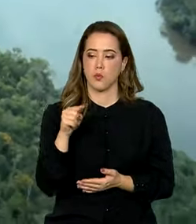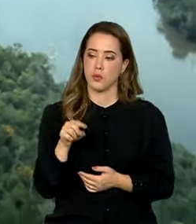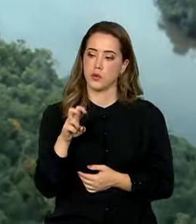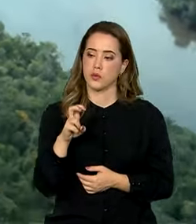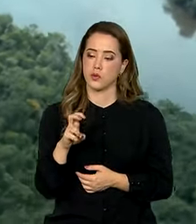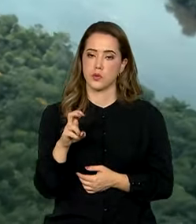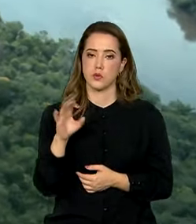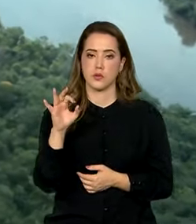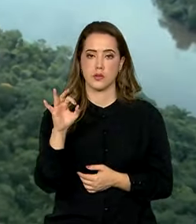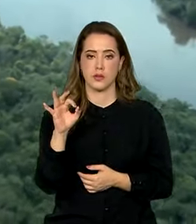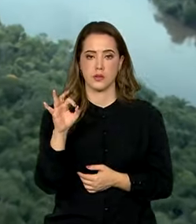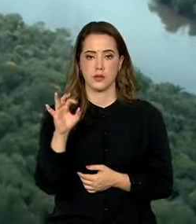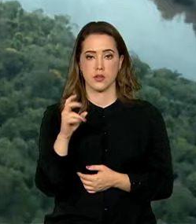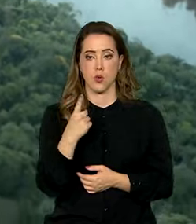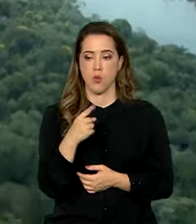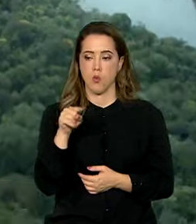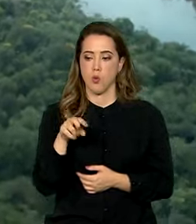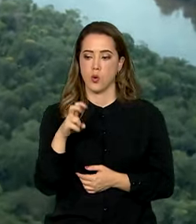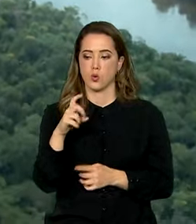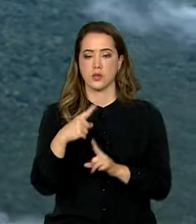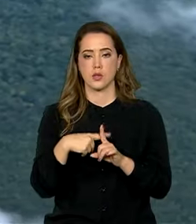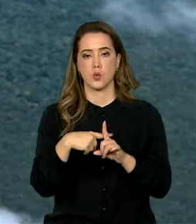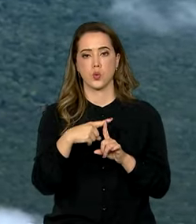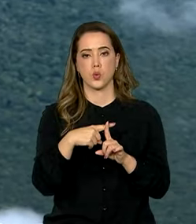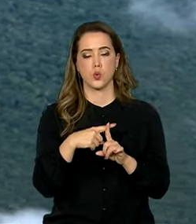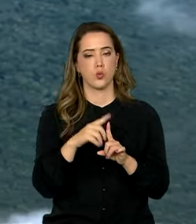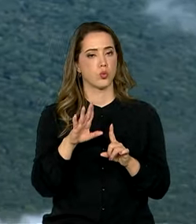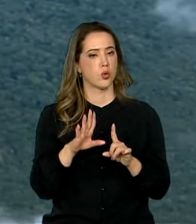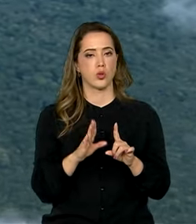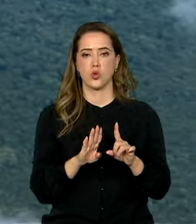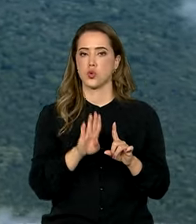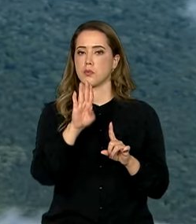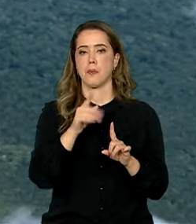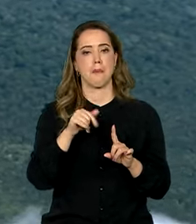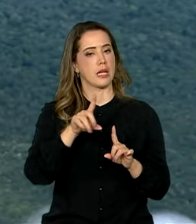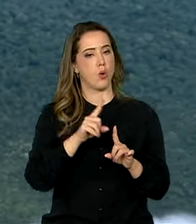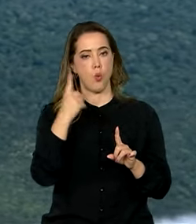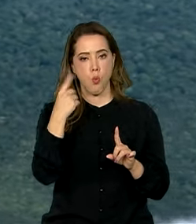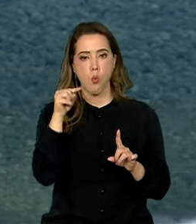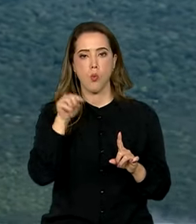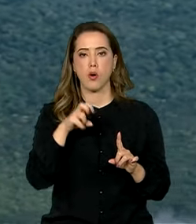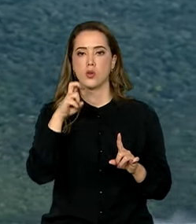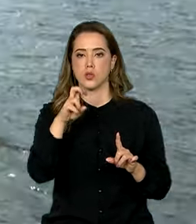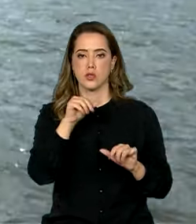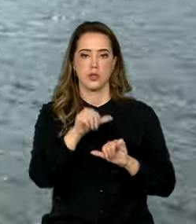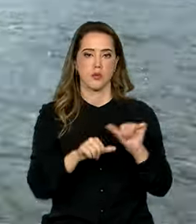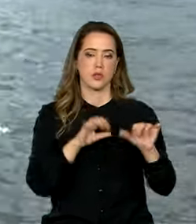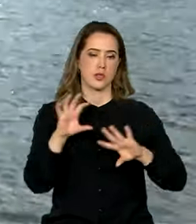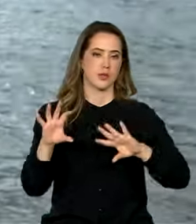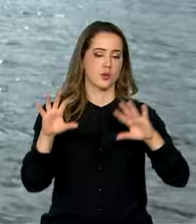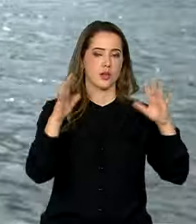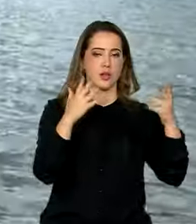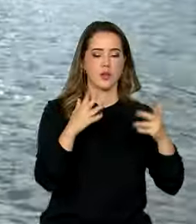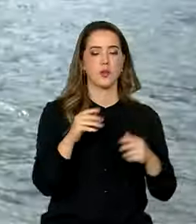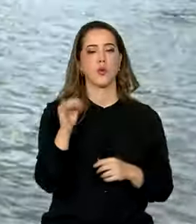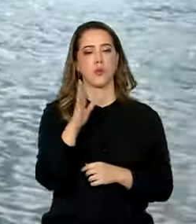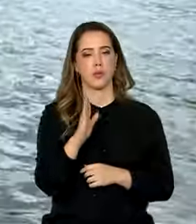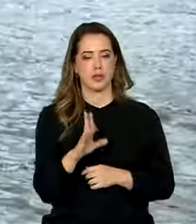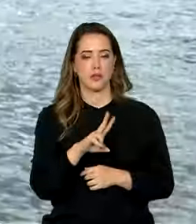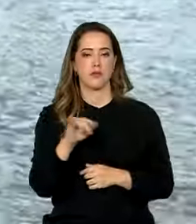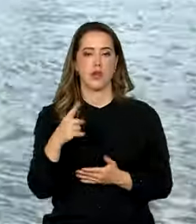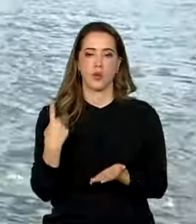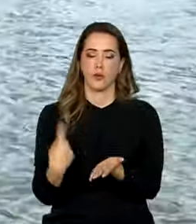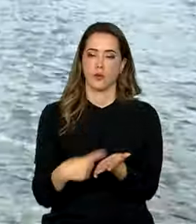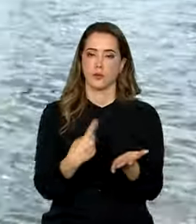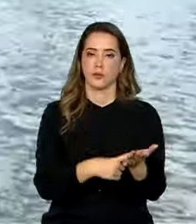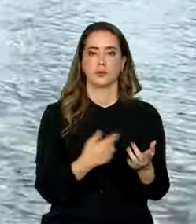1,5, nem um pouco a mais, em relação à mudança da temperatura da Terra. O Brasil vai com o